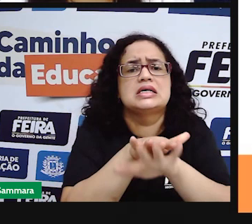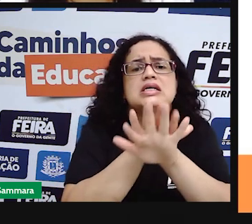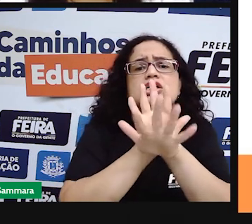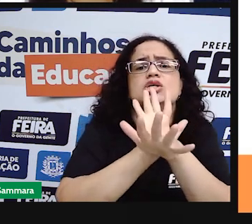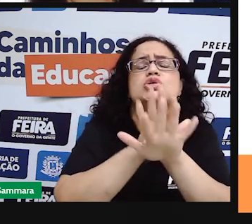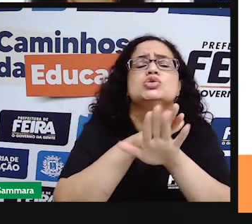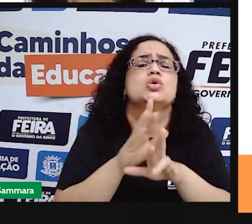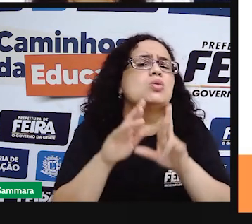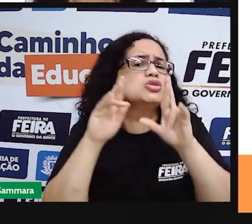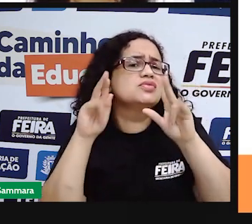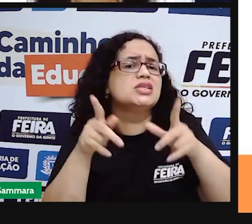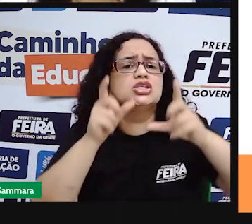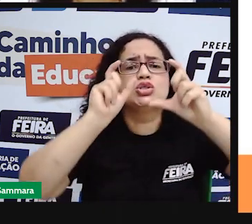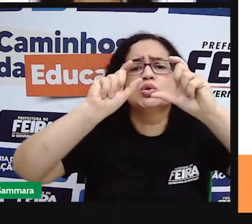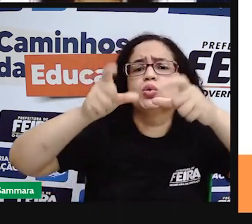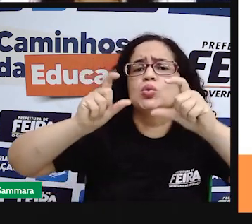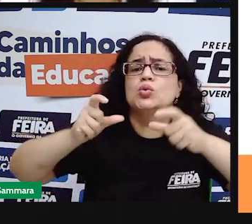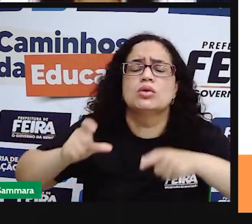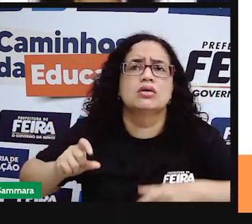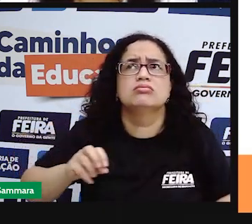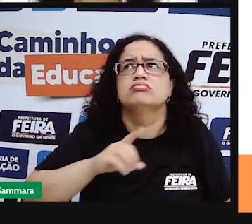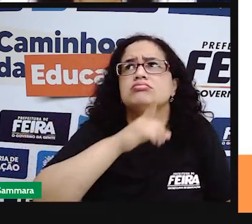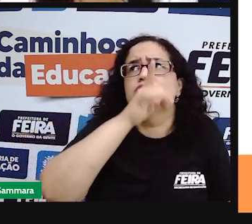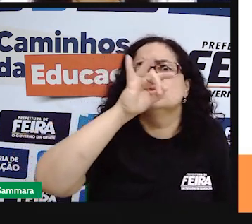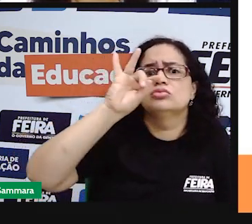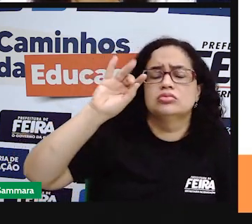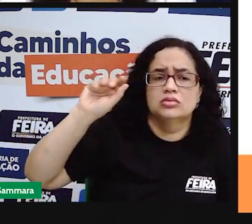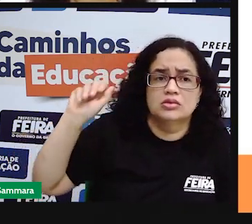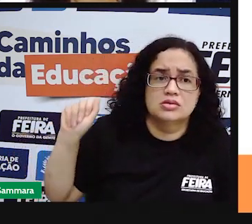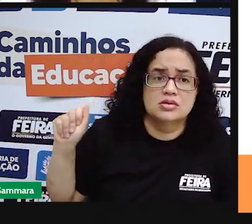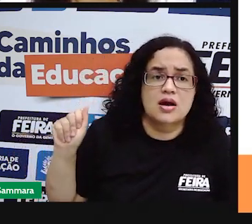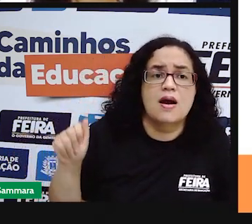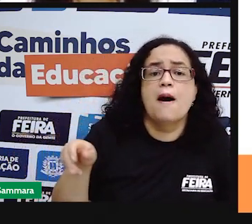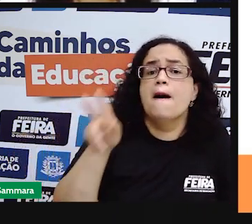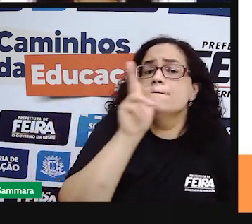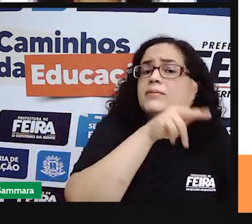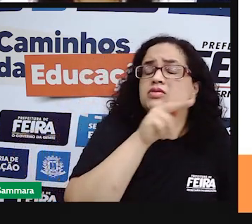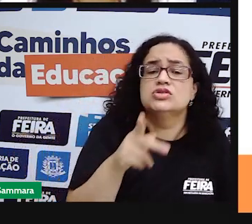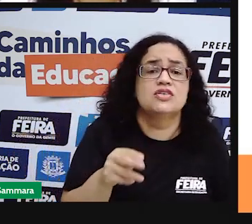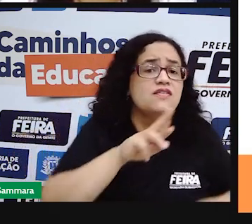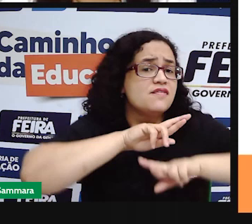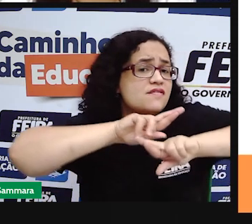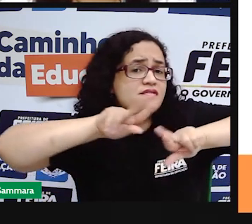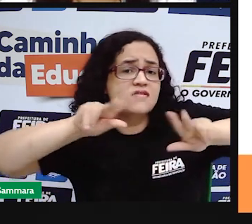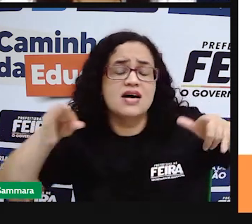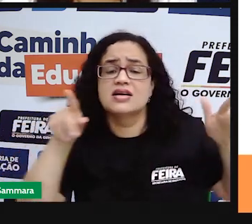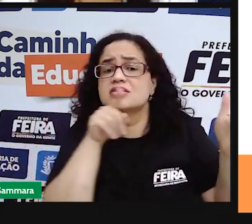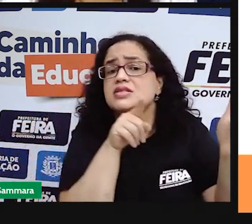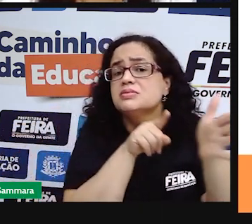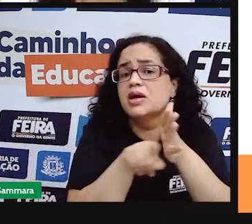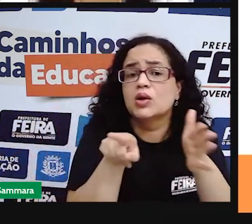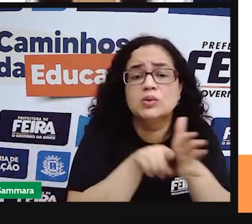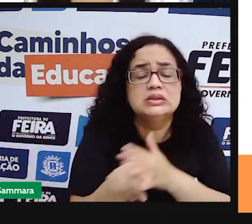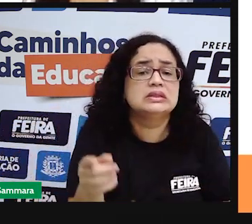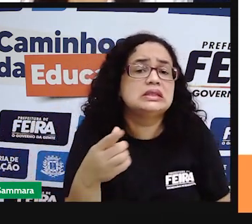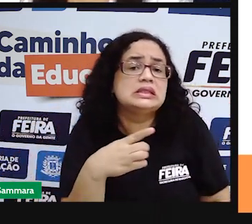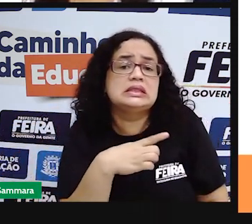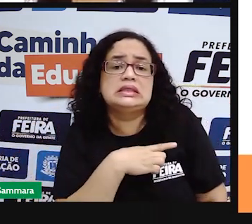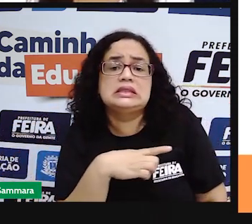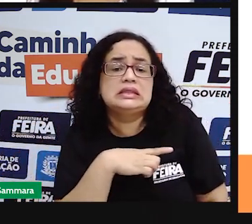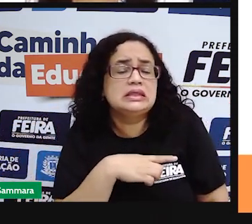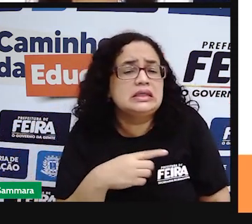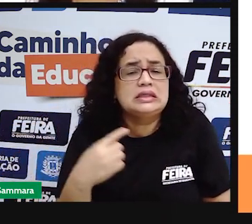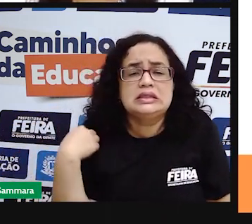diferentes posições ao longo do dia? A Pro colocou aí várias perguntas que podem surgir, né, em nossa